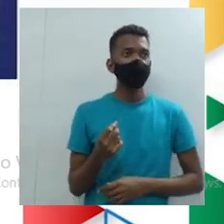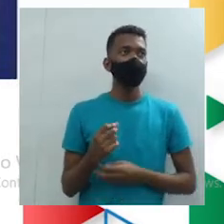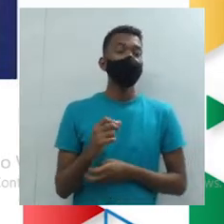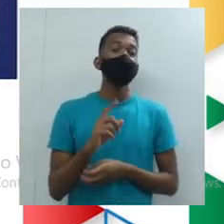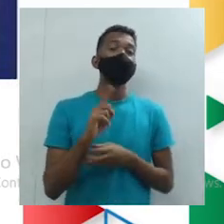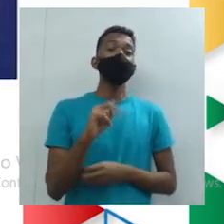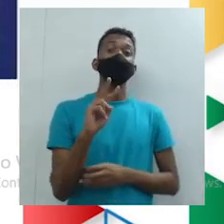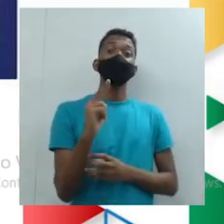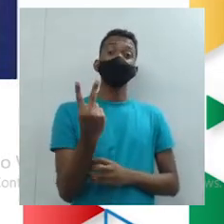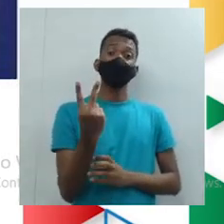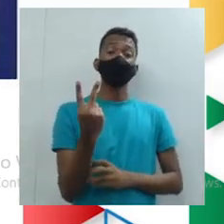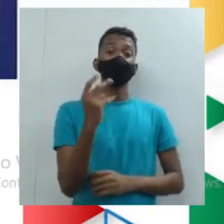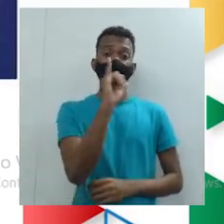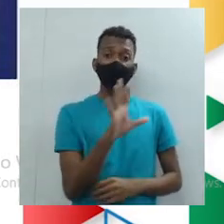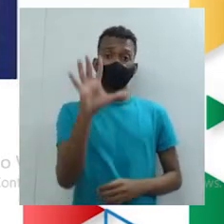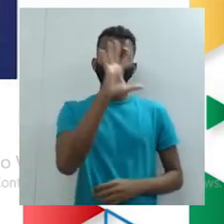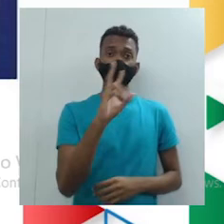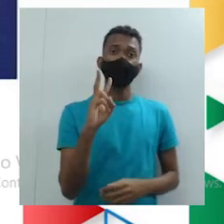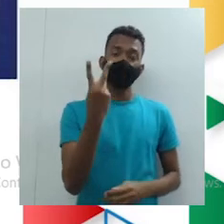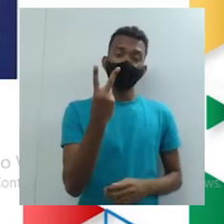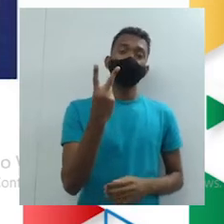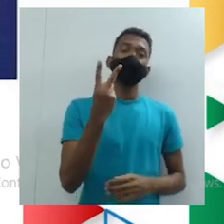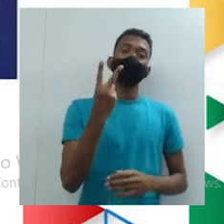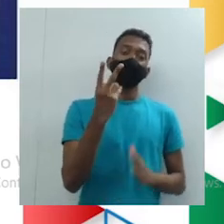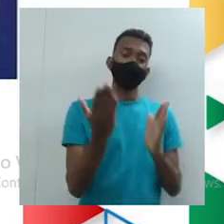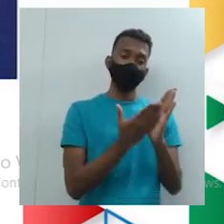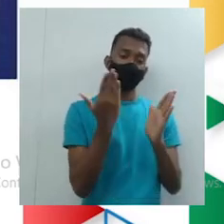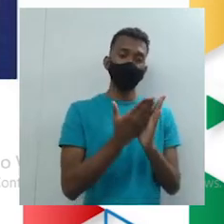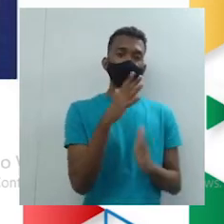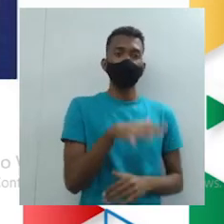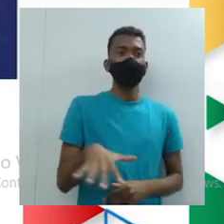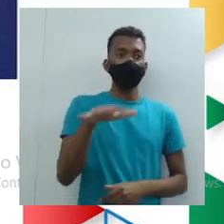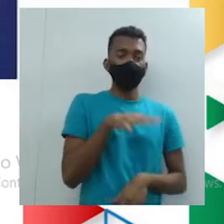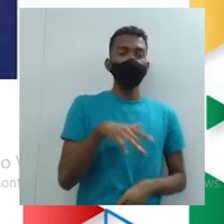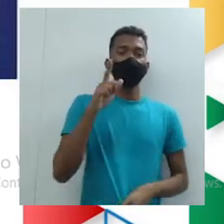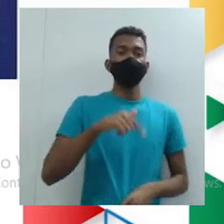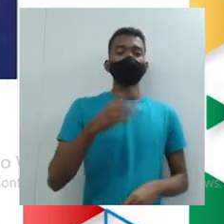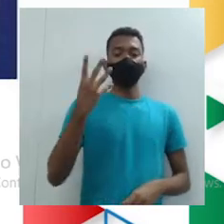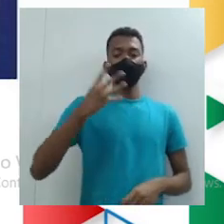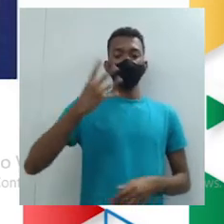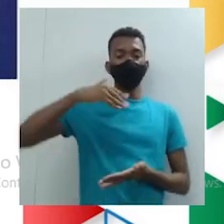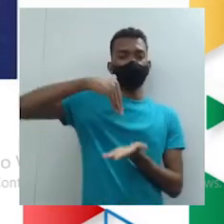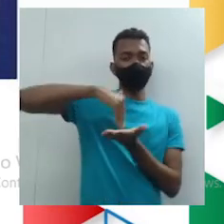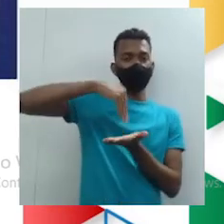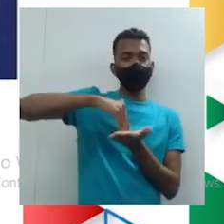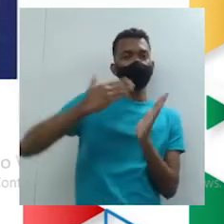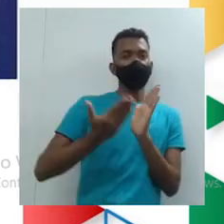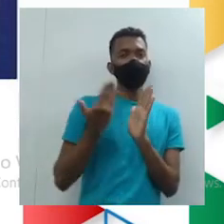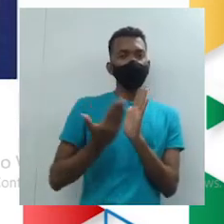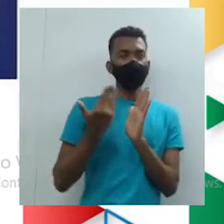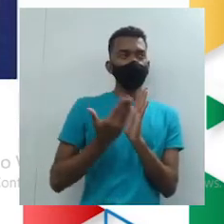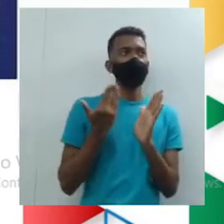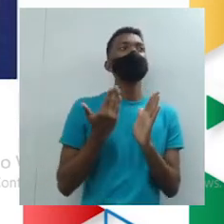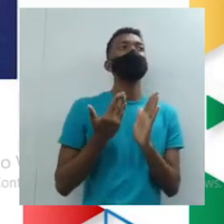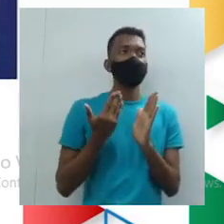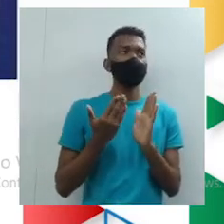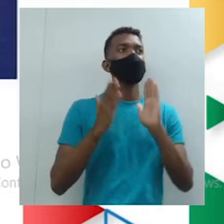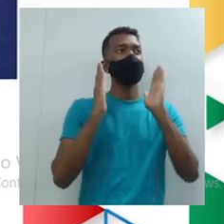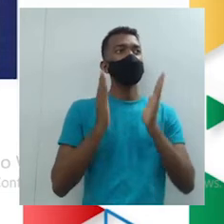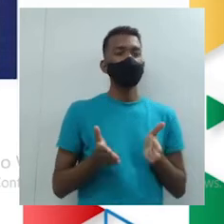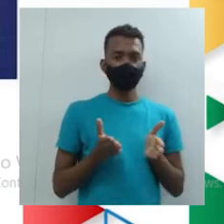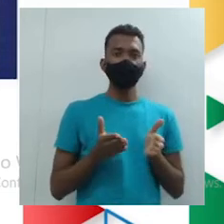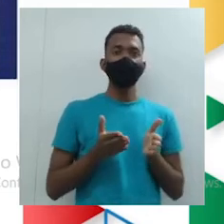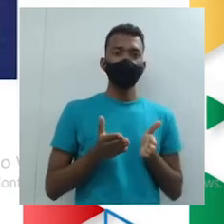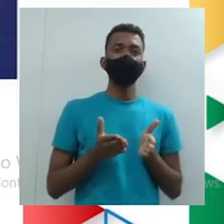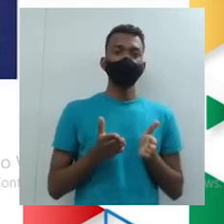de duas edições diferentes do livro geral, que é o quarto e último livro do Carlos Pena Filho, né, que coletou, né,